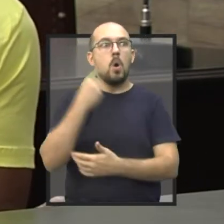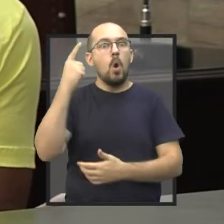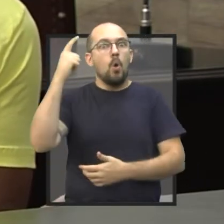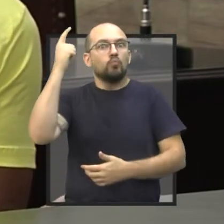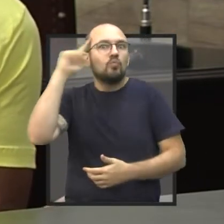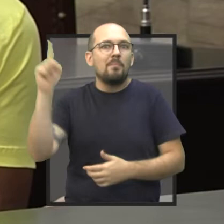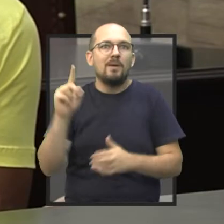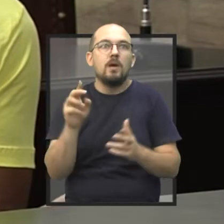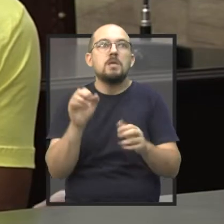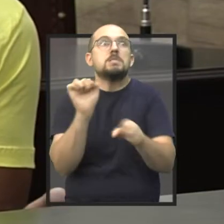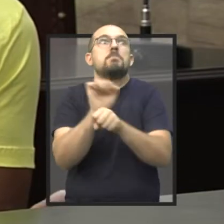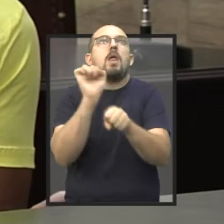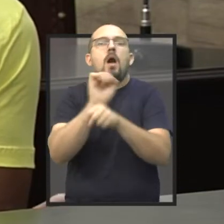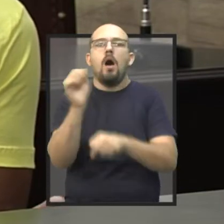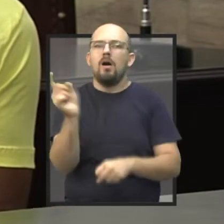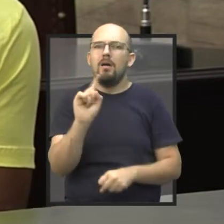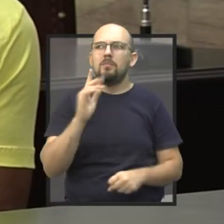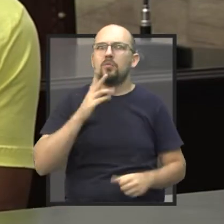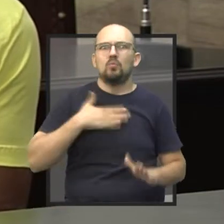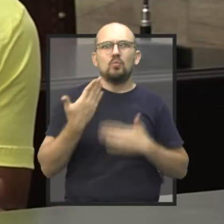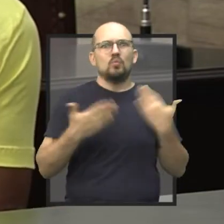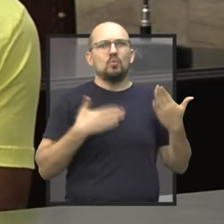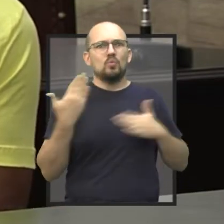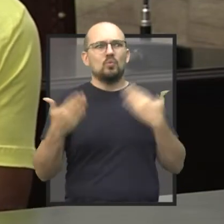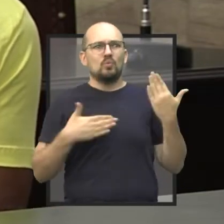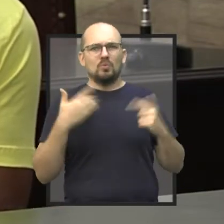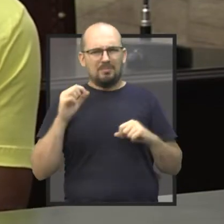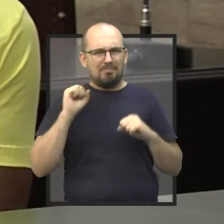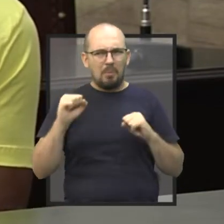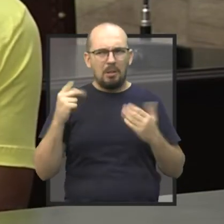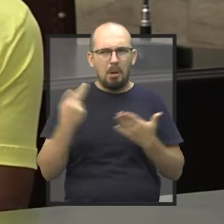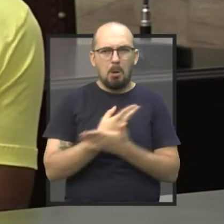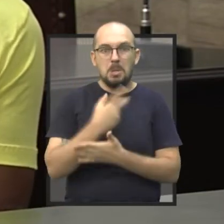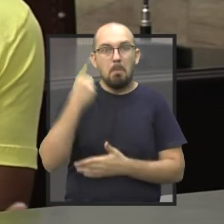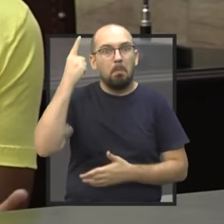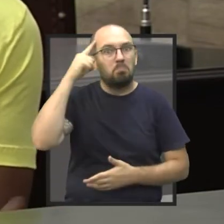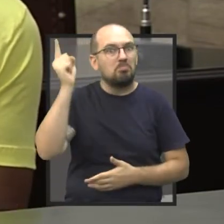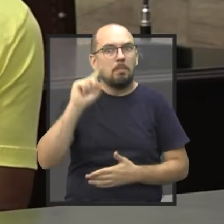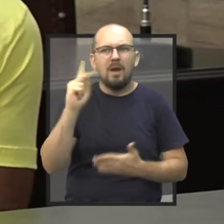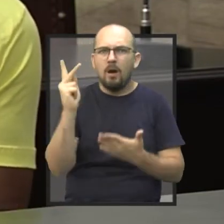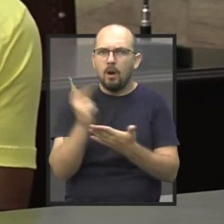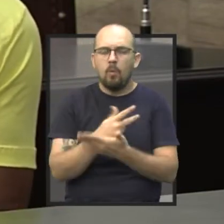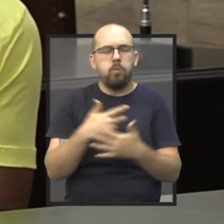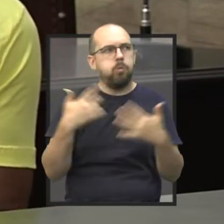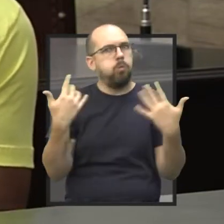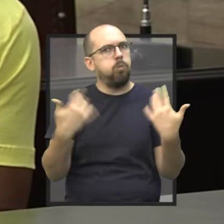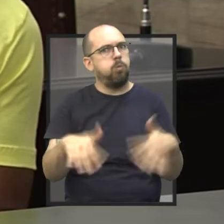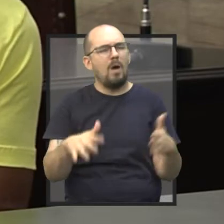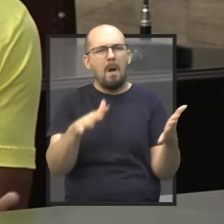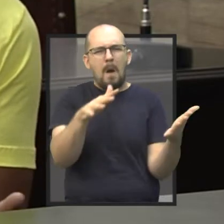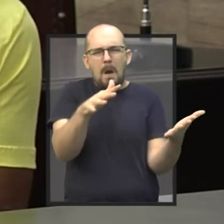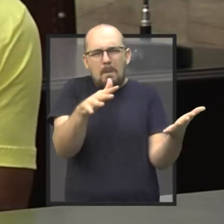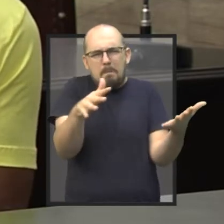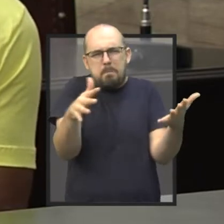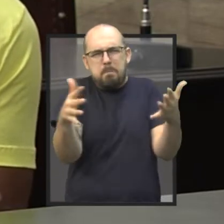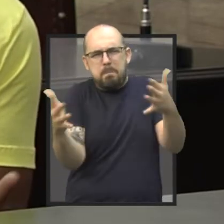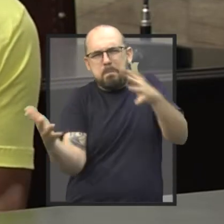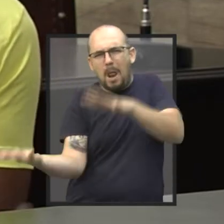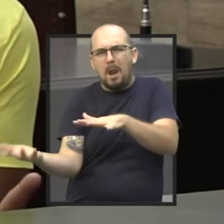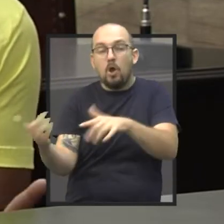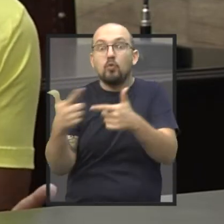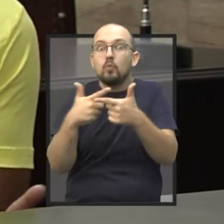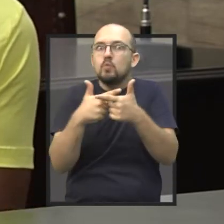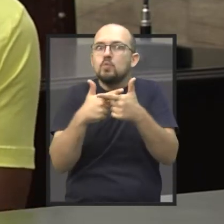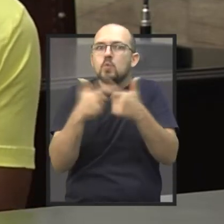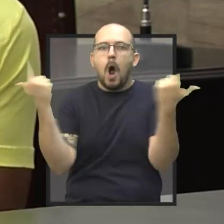um inesperado, ninguém notou que poderia acontecer. E causou um transtorno, graças a Deus não